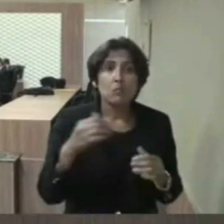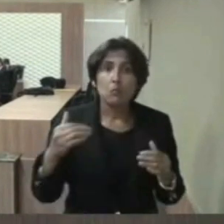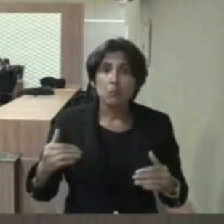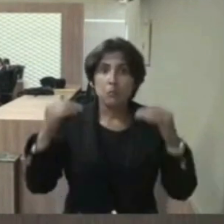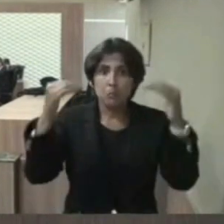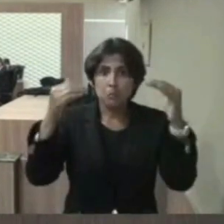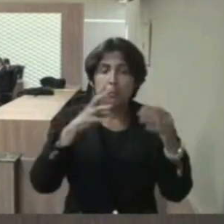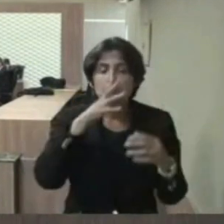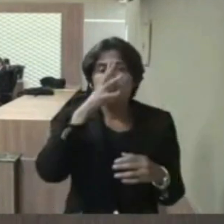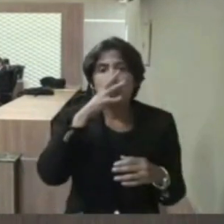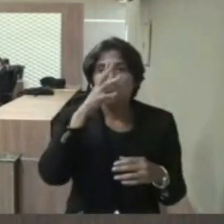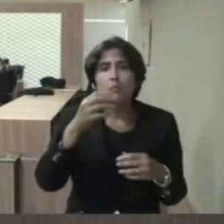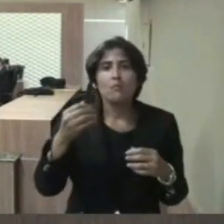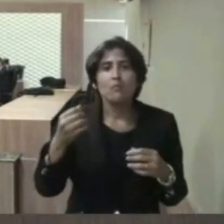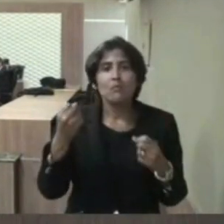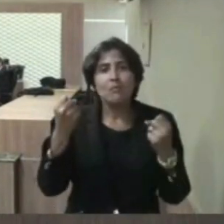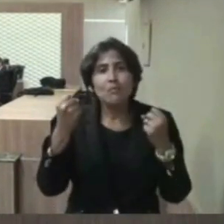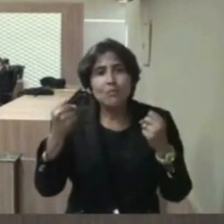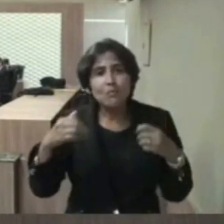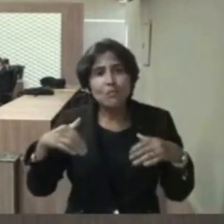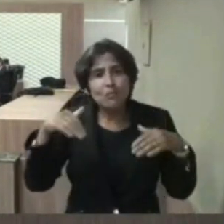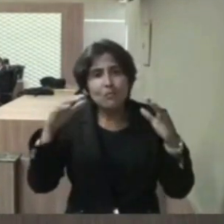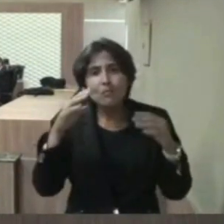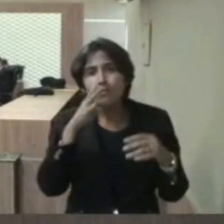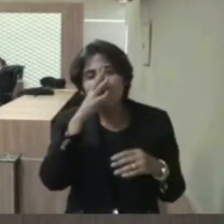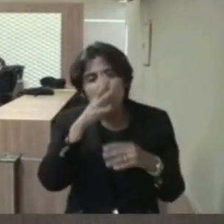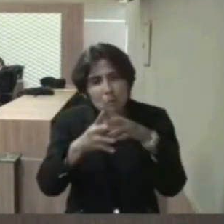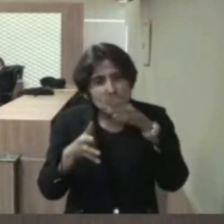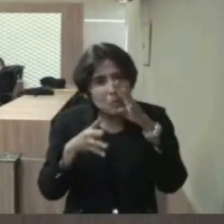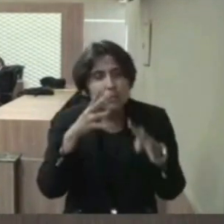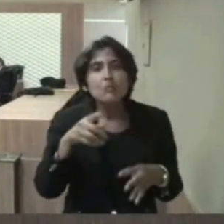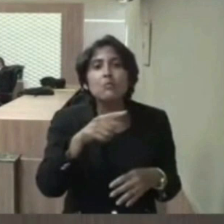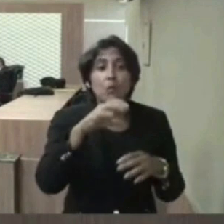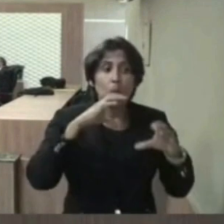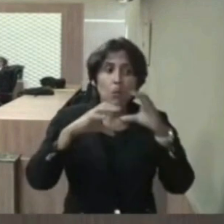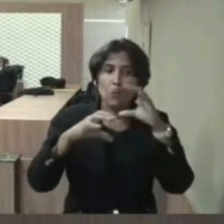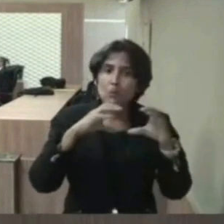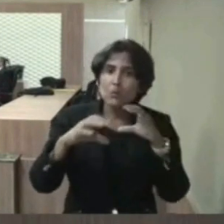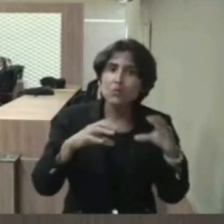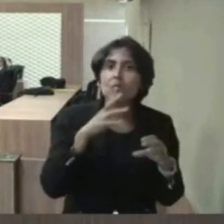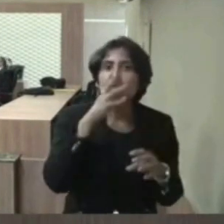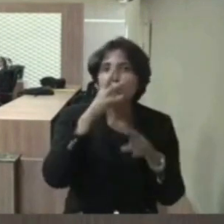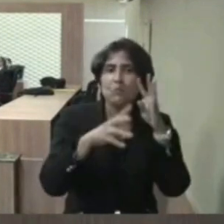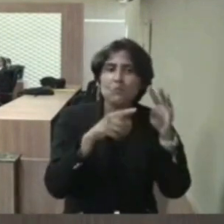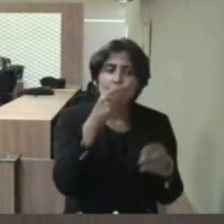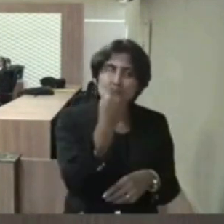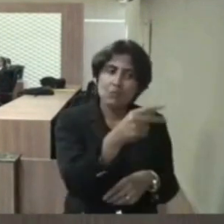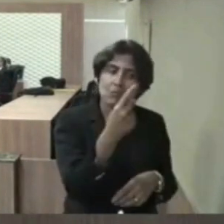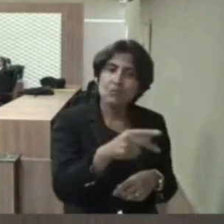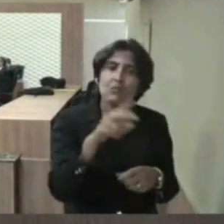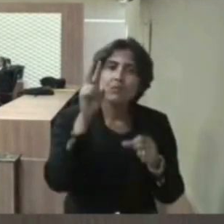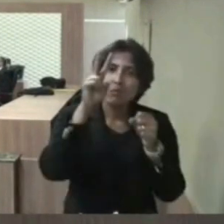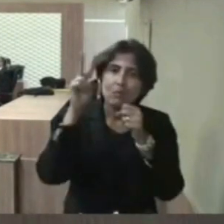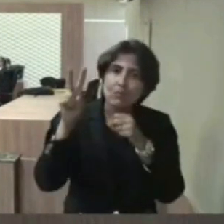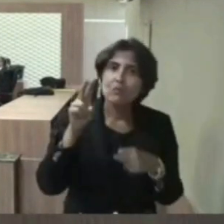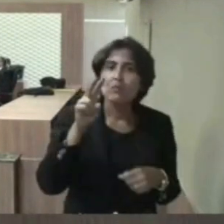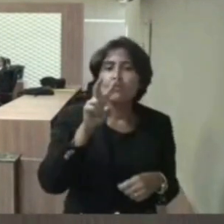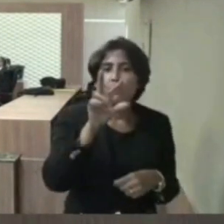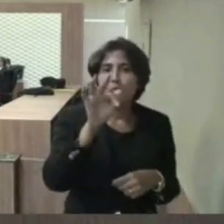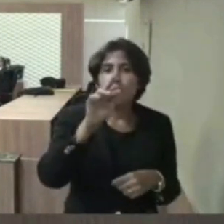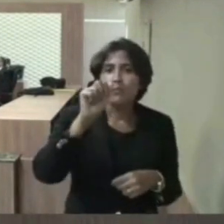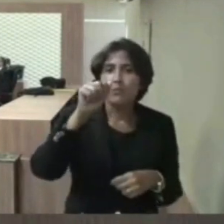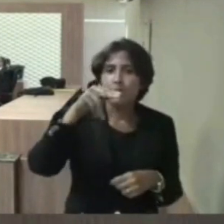político, o abuso de autoridade, o abuso da comunicação praticados pelo candidato Francisco de Assis Cavalcante Nogueira, condenando a sanção